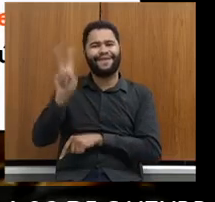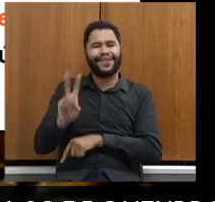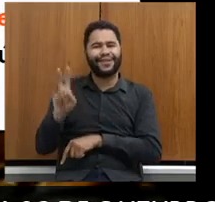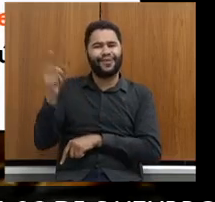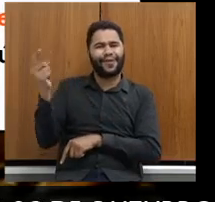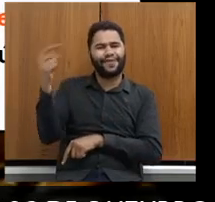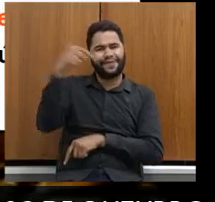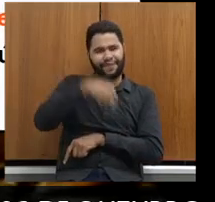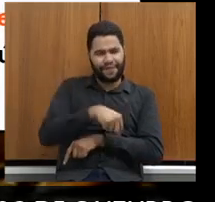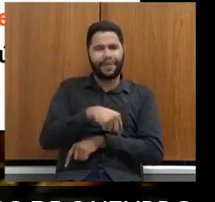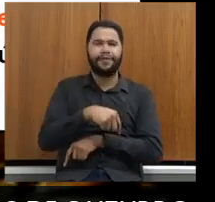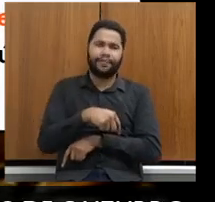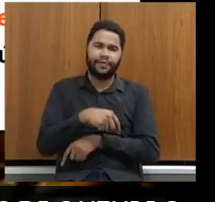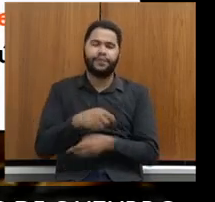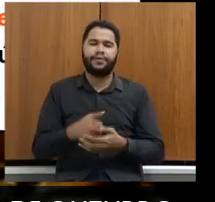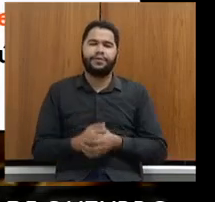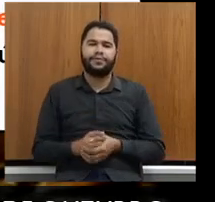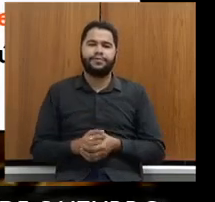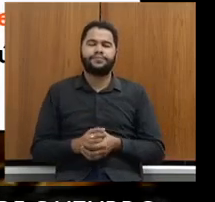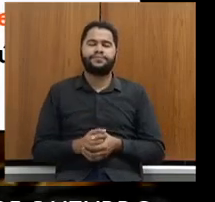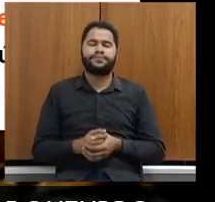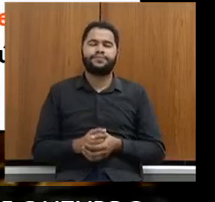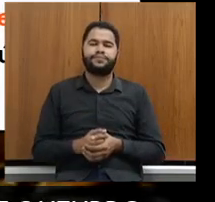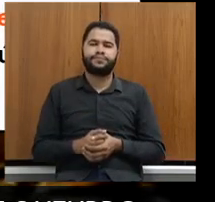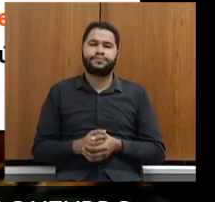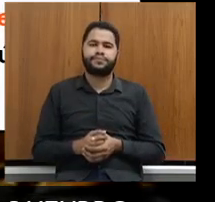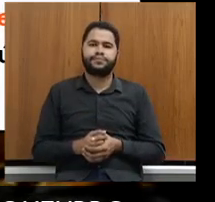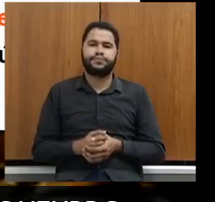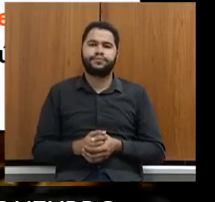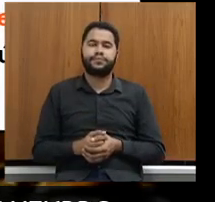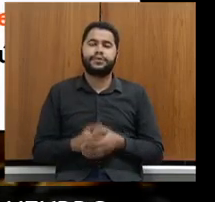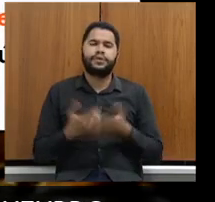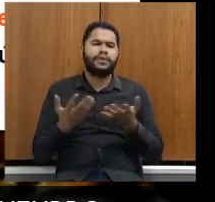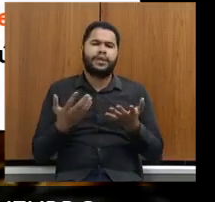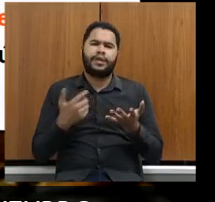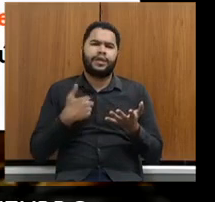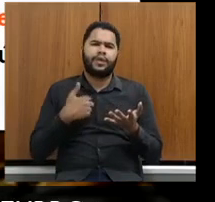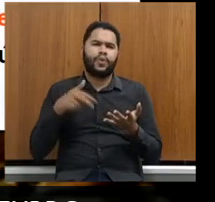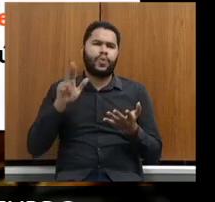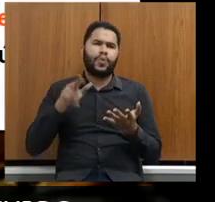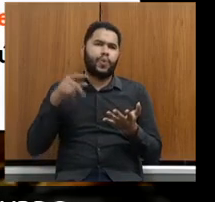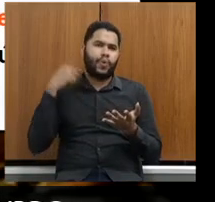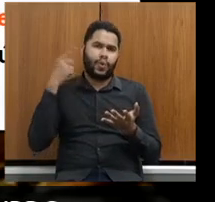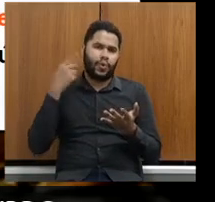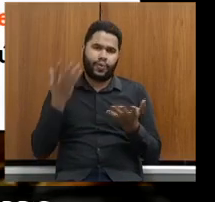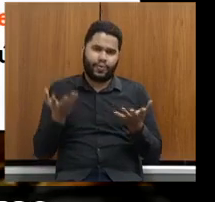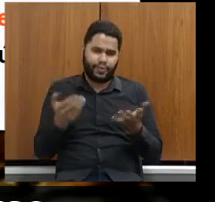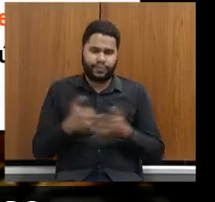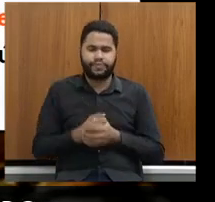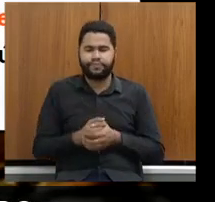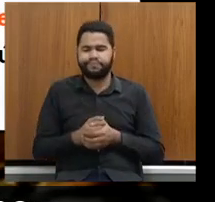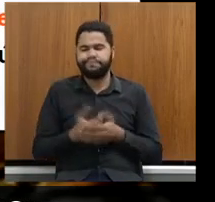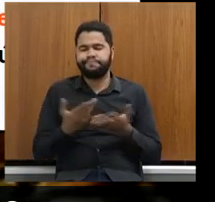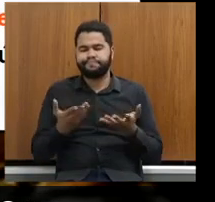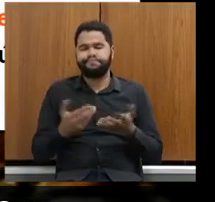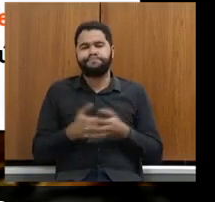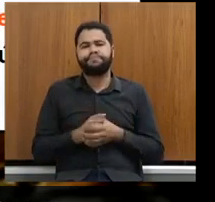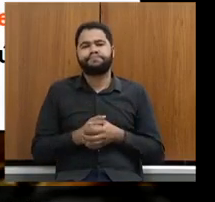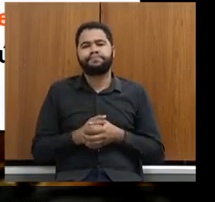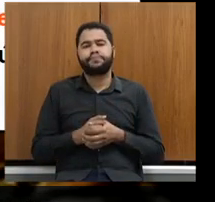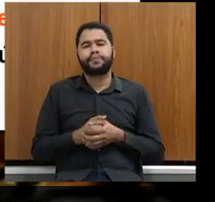que não tem nada a ver com maduro diga-se passagem né Graças a Deus guardam graça jamais faria uma loucura dessa enfim